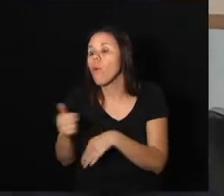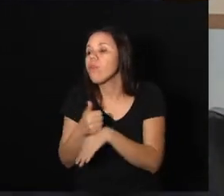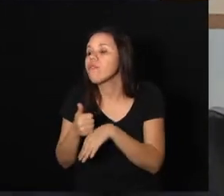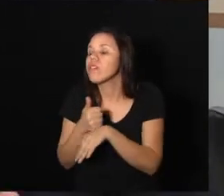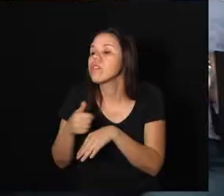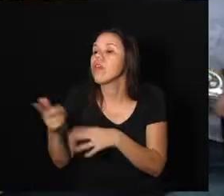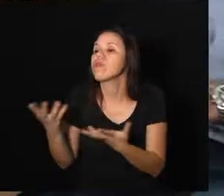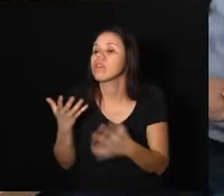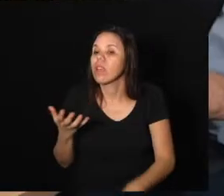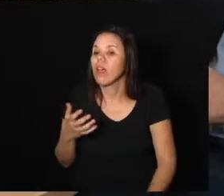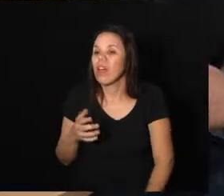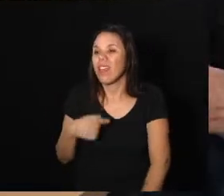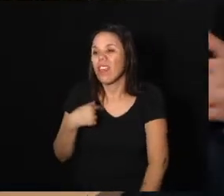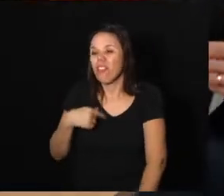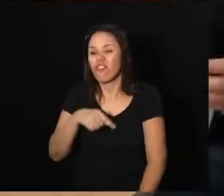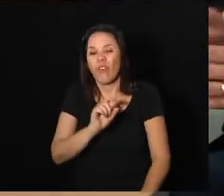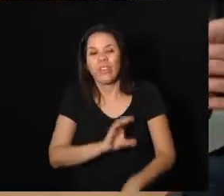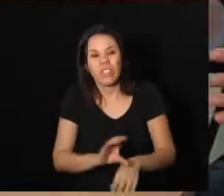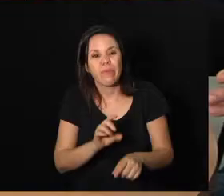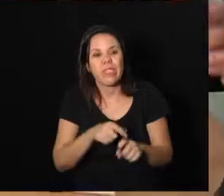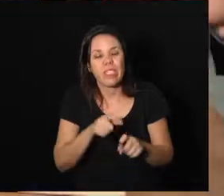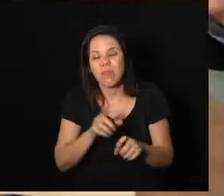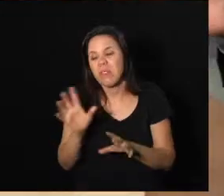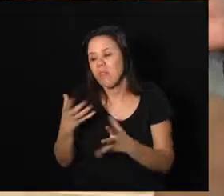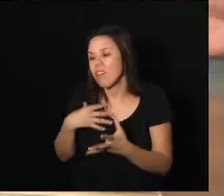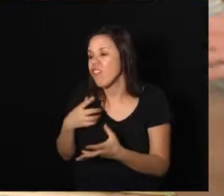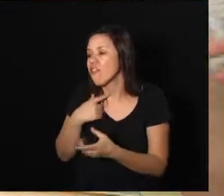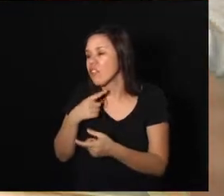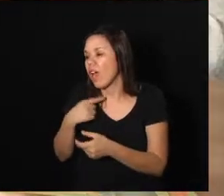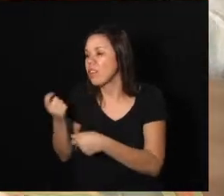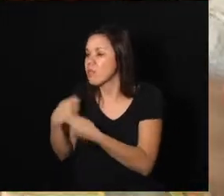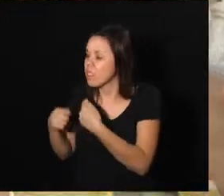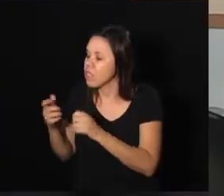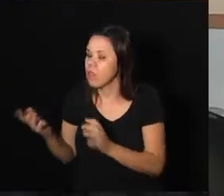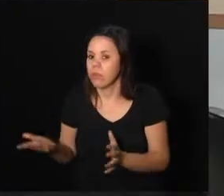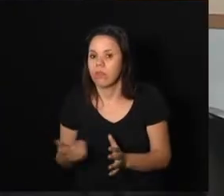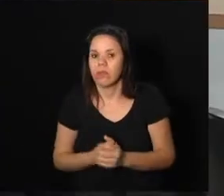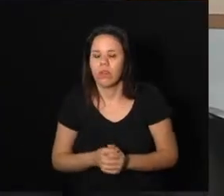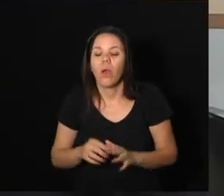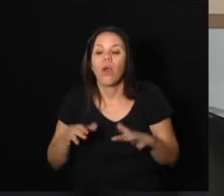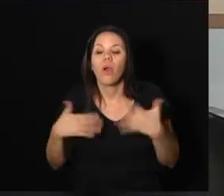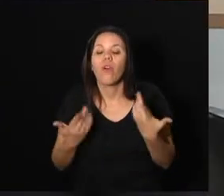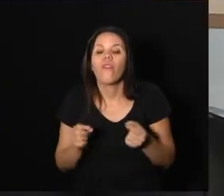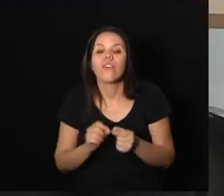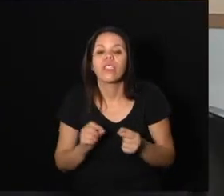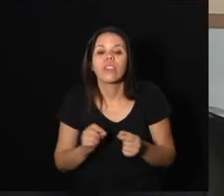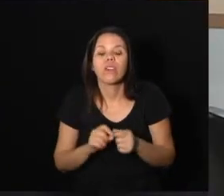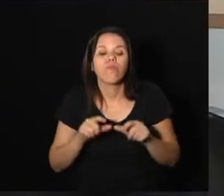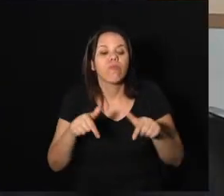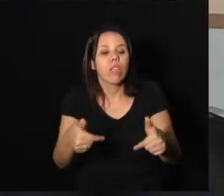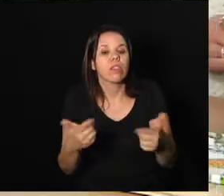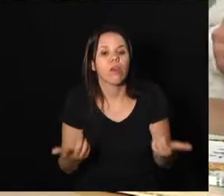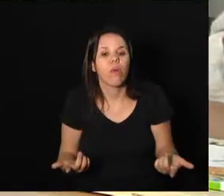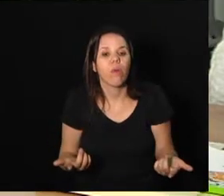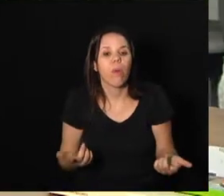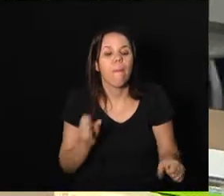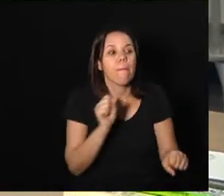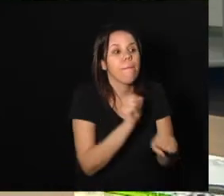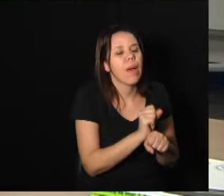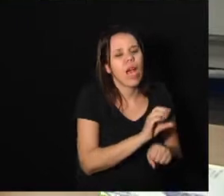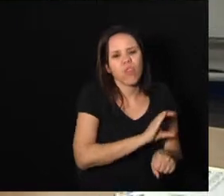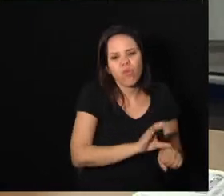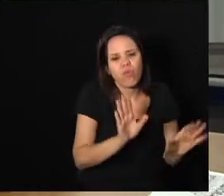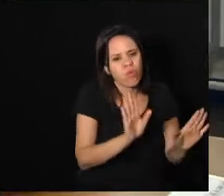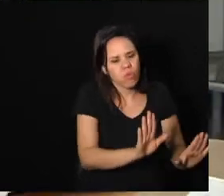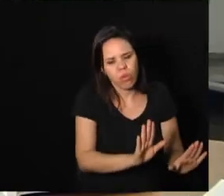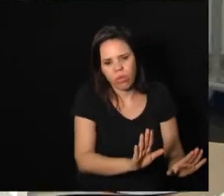seguindo medicina, mas não é medicina que eu quero administração. Ok. Qual é o movimento? Parar o curso e fazer o movimento. E ali